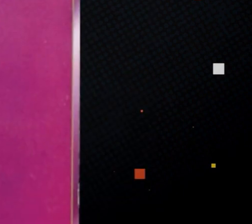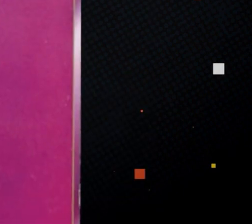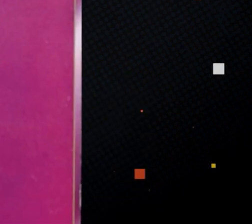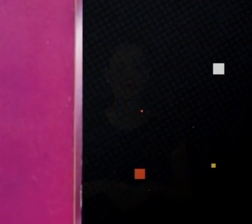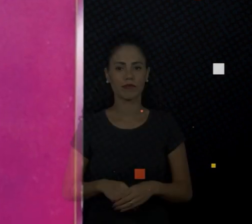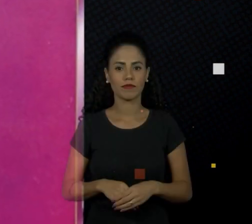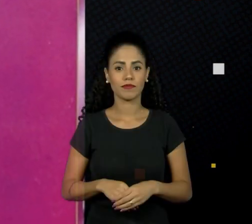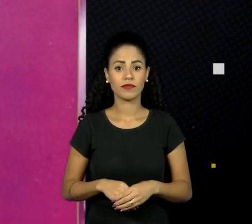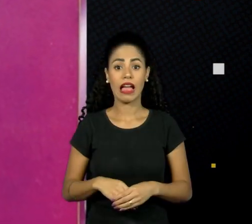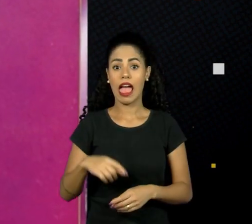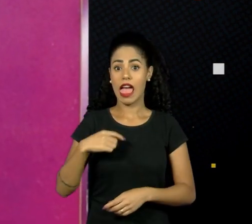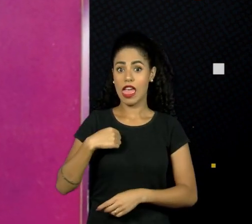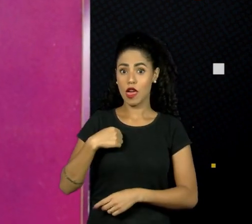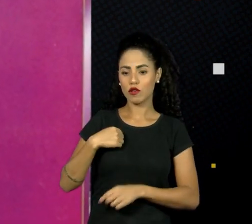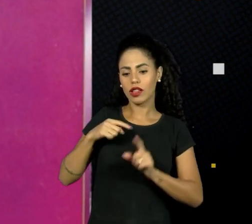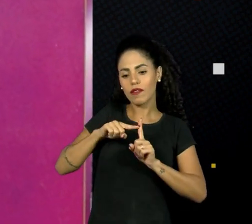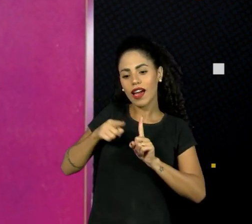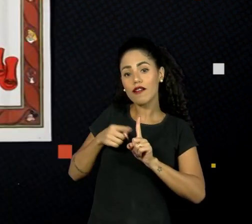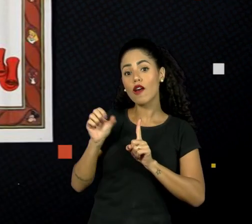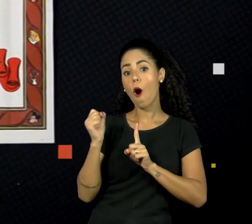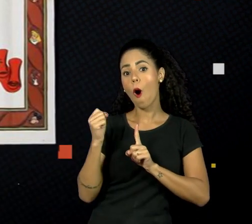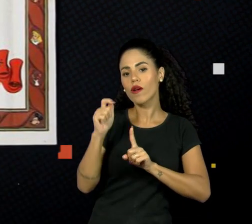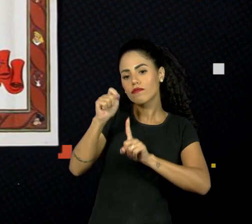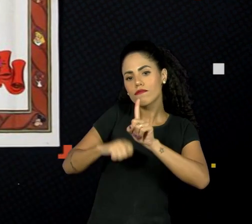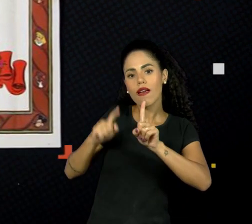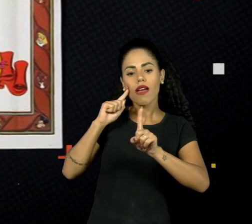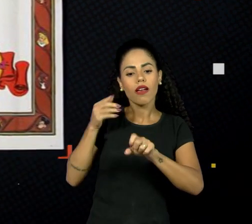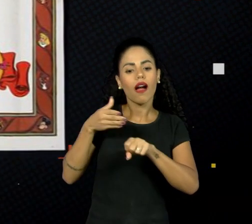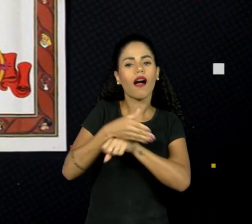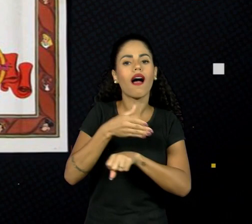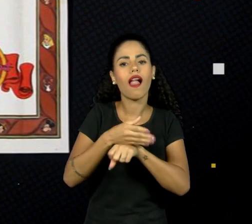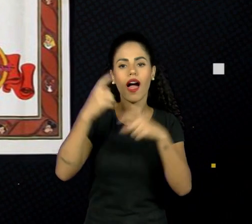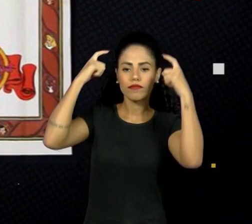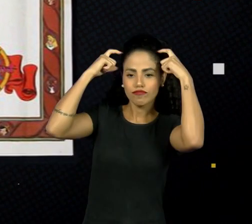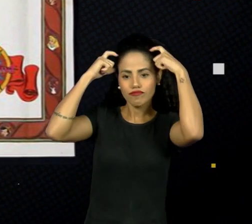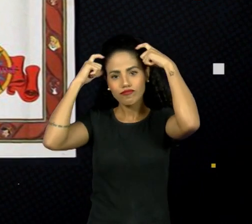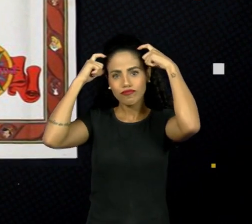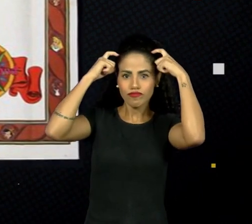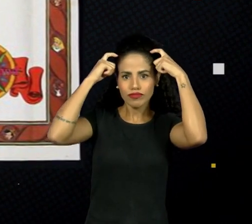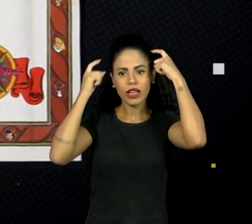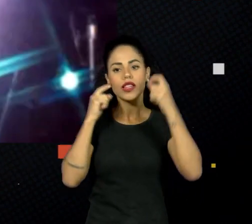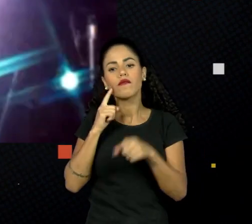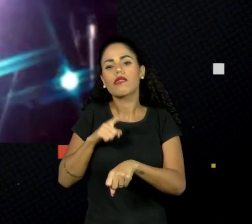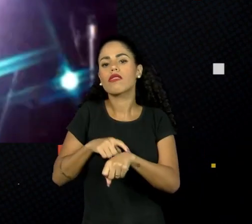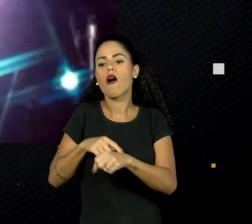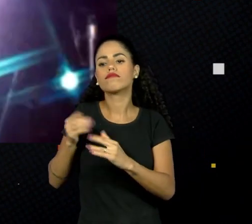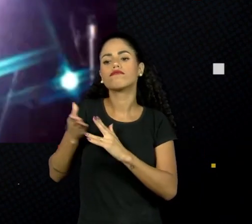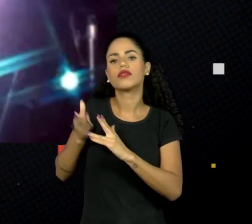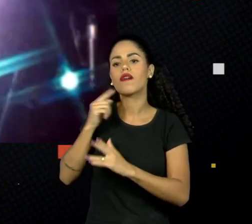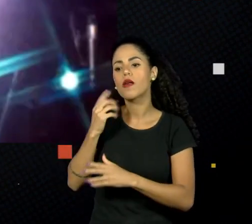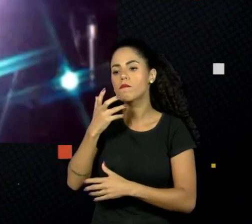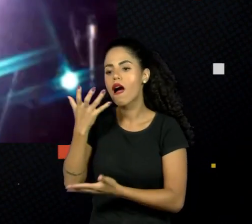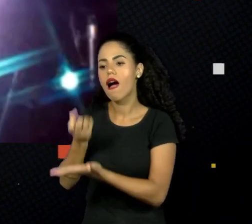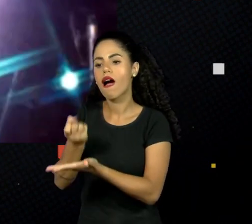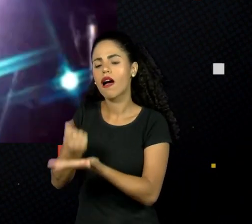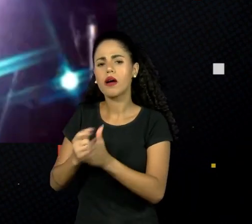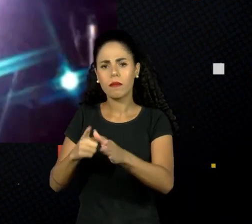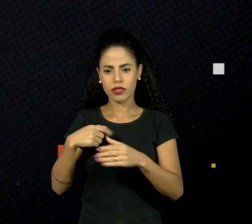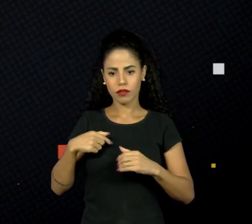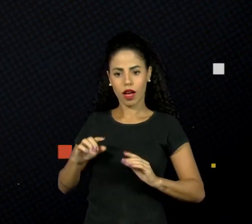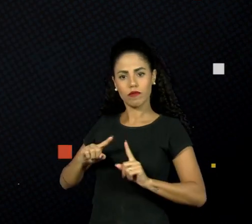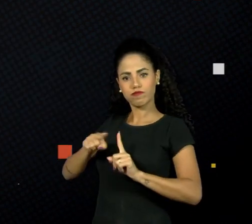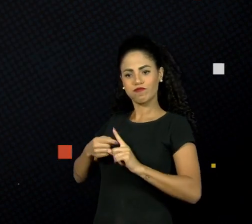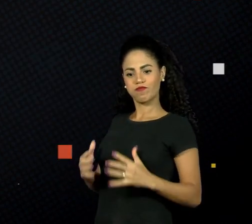Eu estava 8 meses de gravidez e a gente entrou na Disney no intervalo de uma gravação. Eu estava grávida, mas eu estava com os